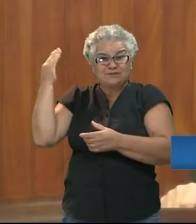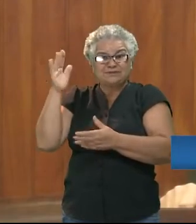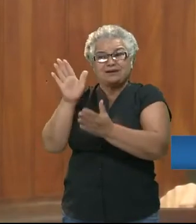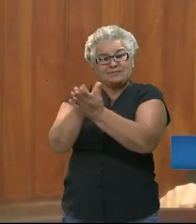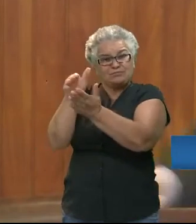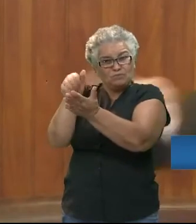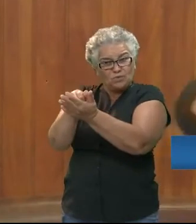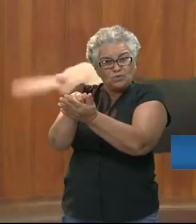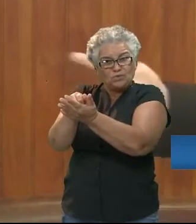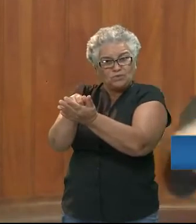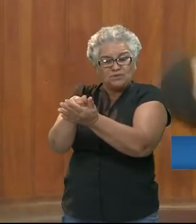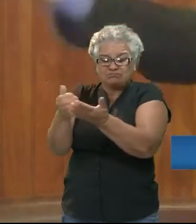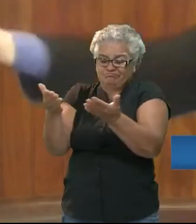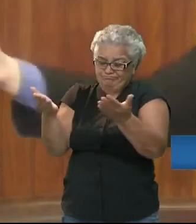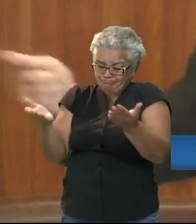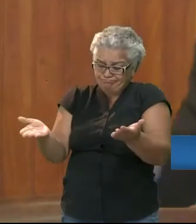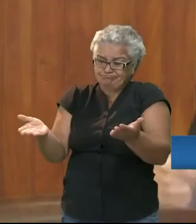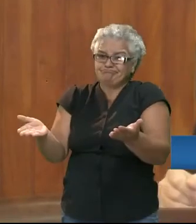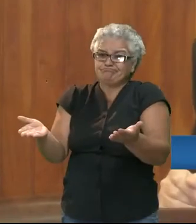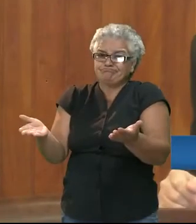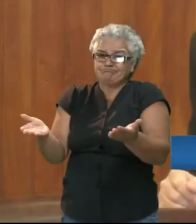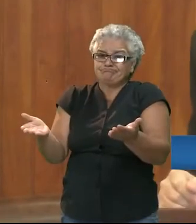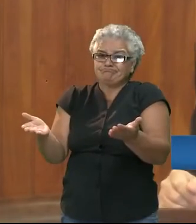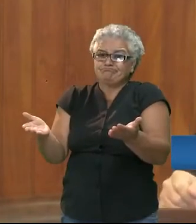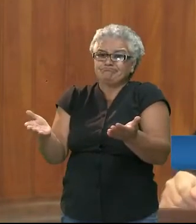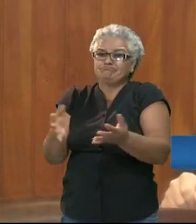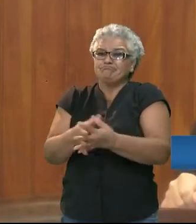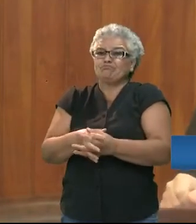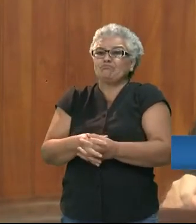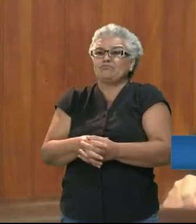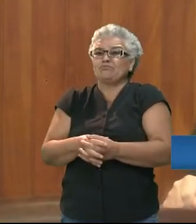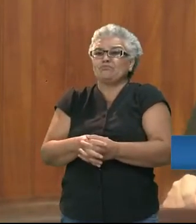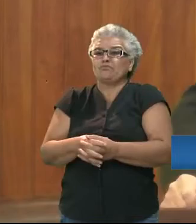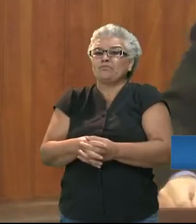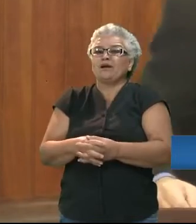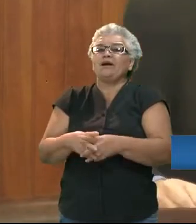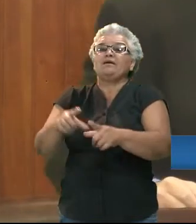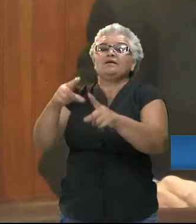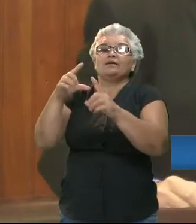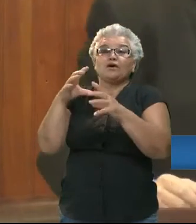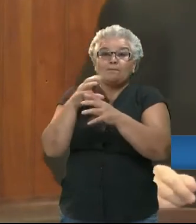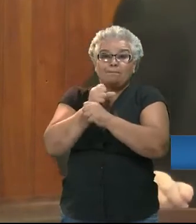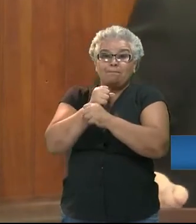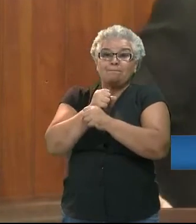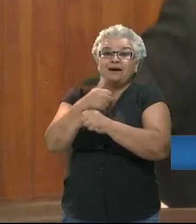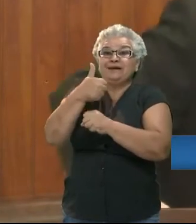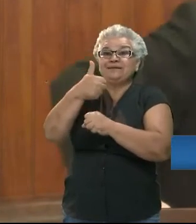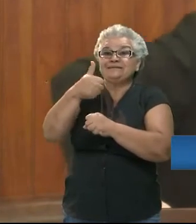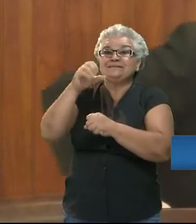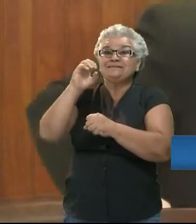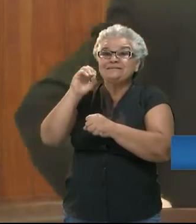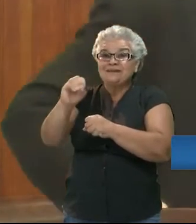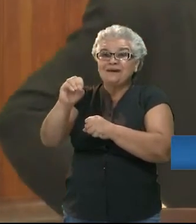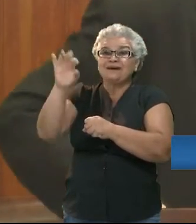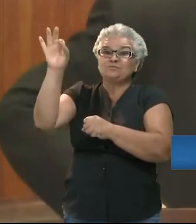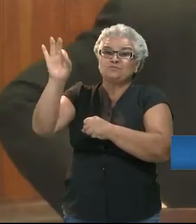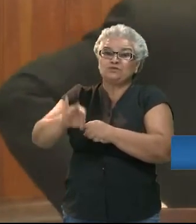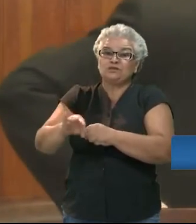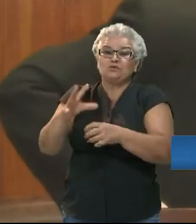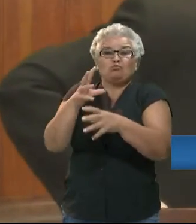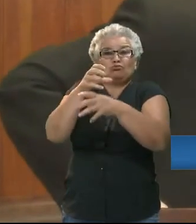multa, pelo simples fato de ter entrado em dívida ativa, com mais 10, Na cara você já passou para